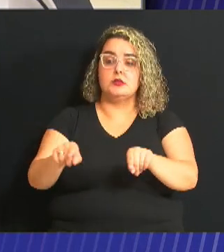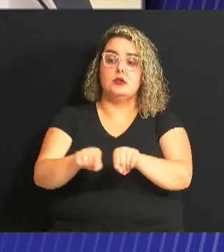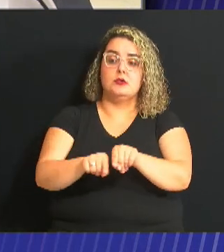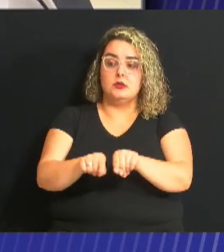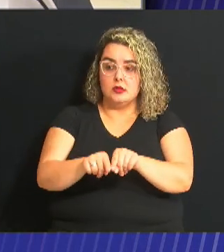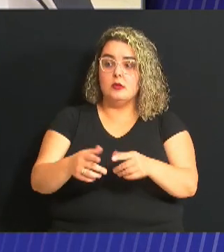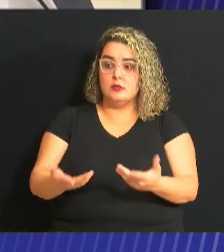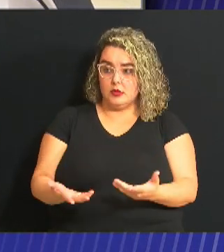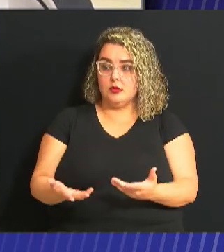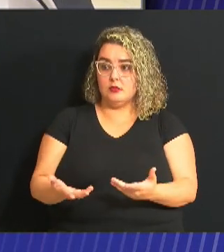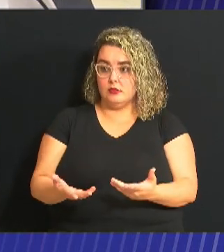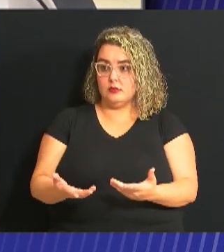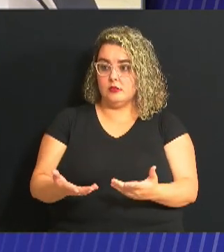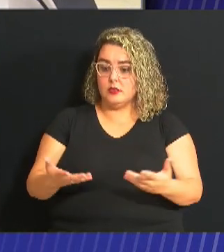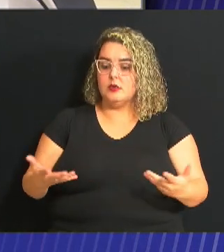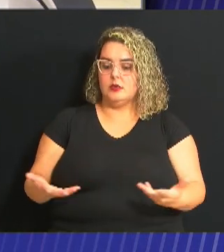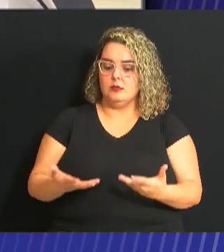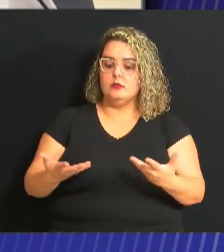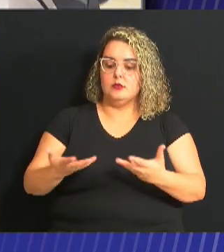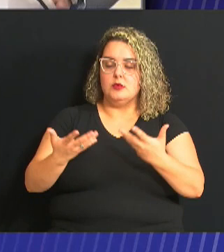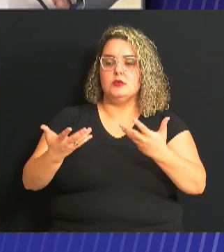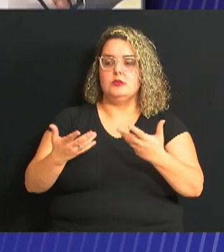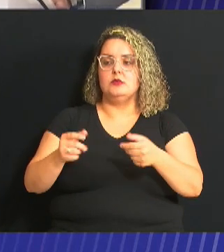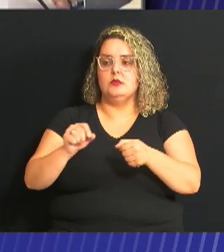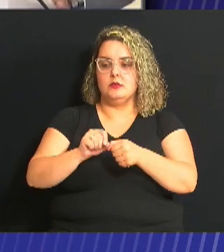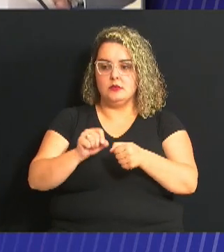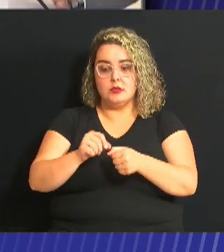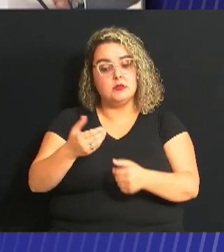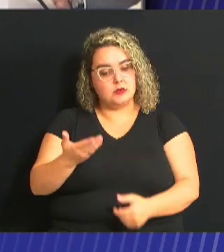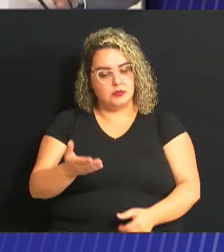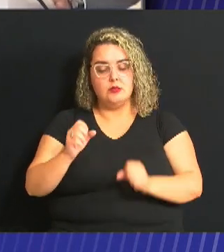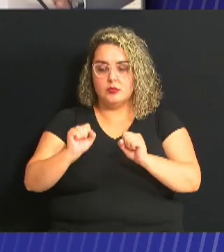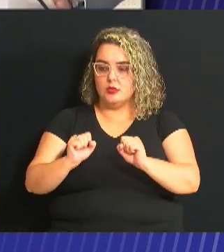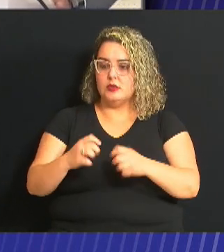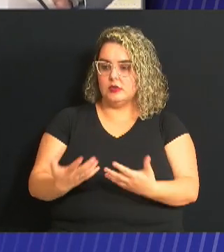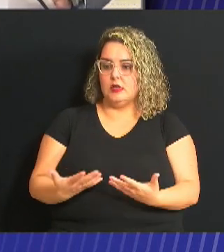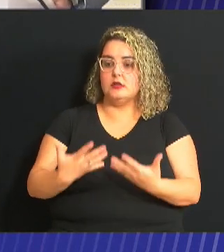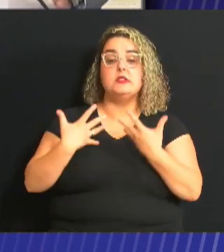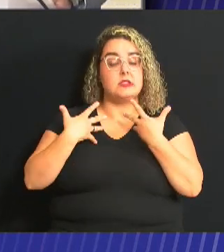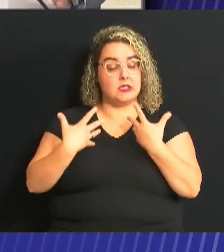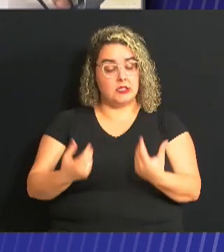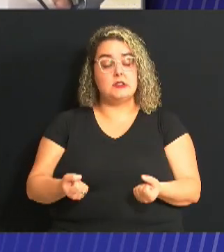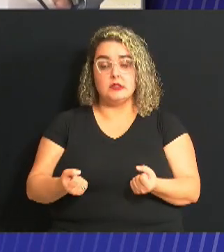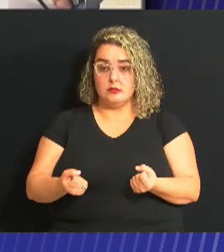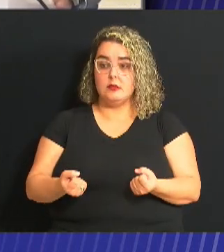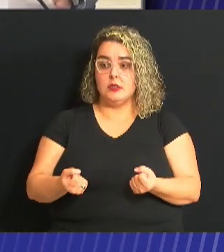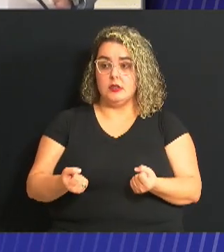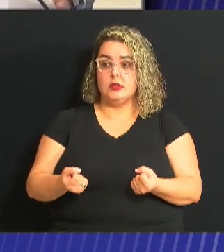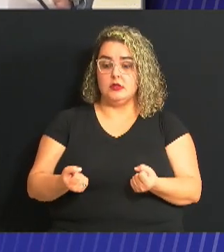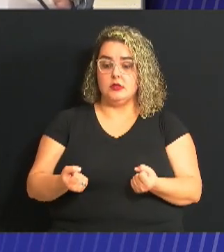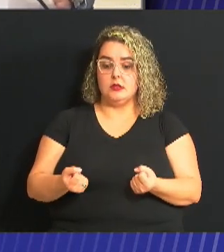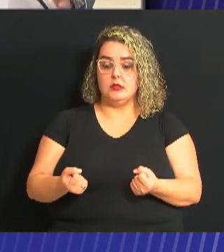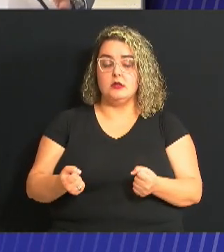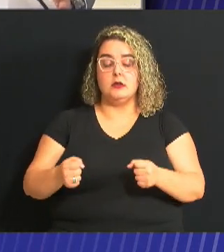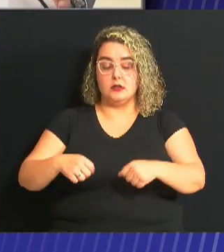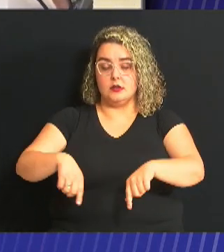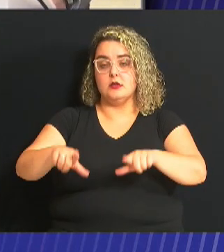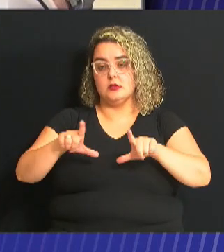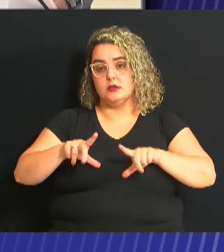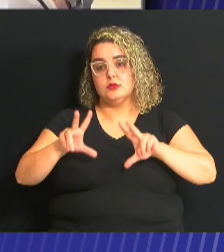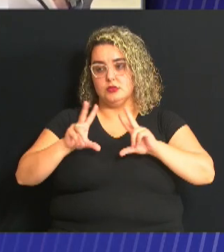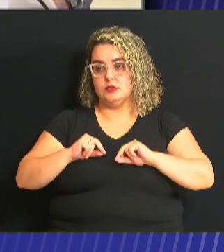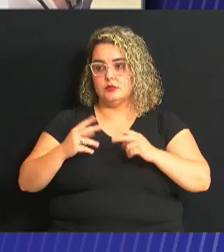é algo que me motivou a fazer com que você pudesse estar aqui e receber esse diploma.